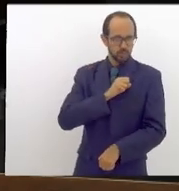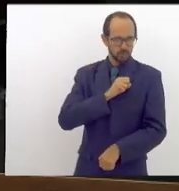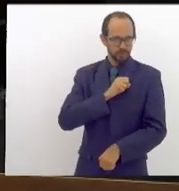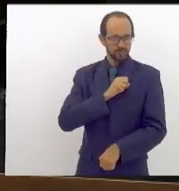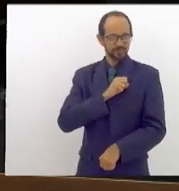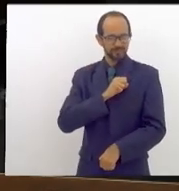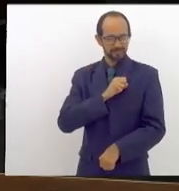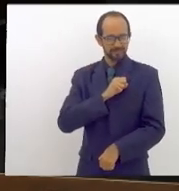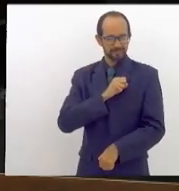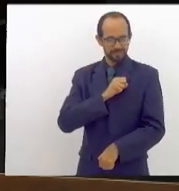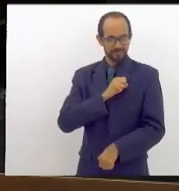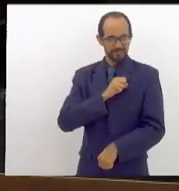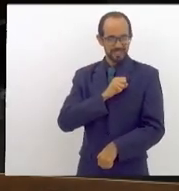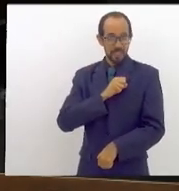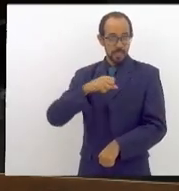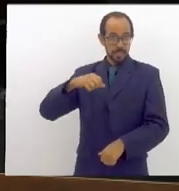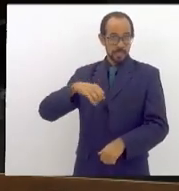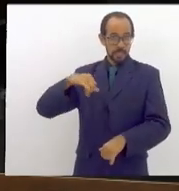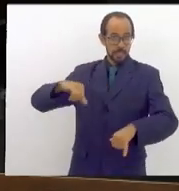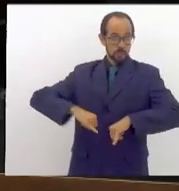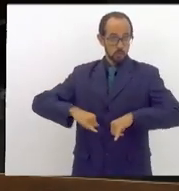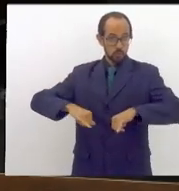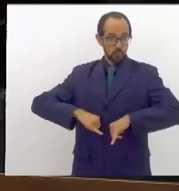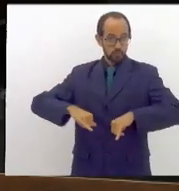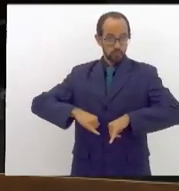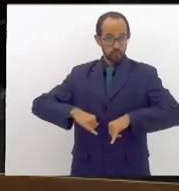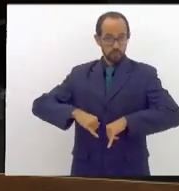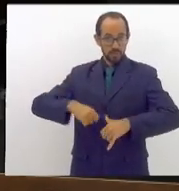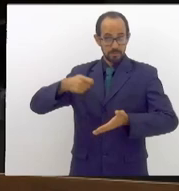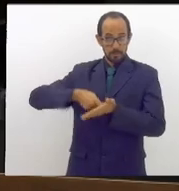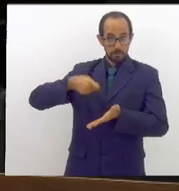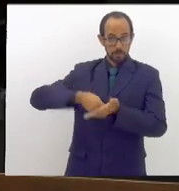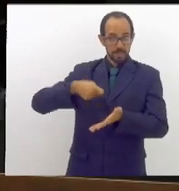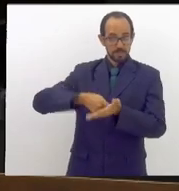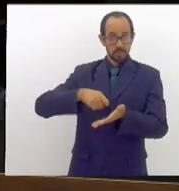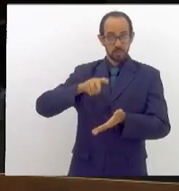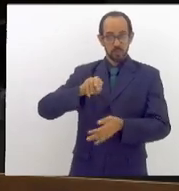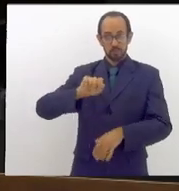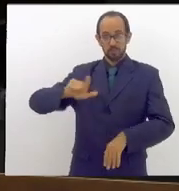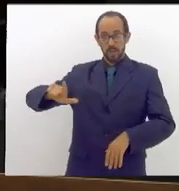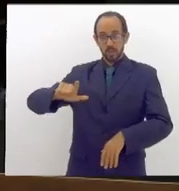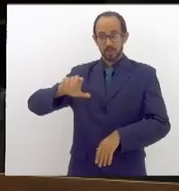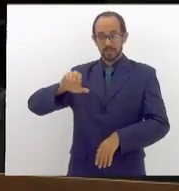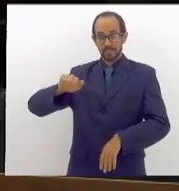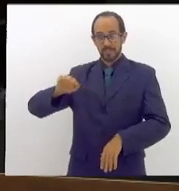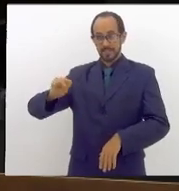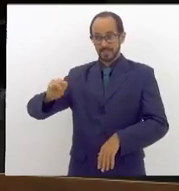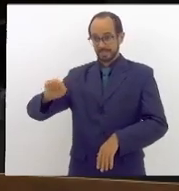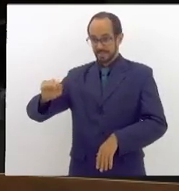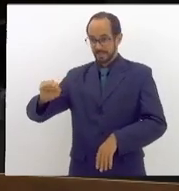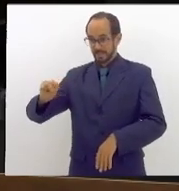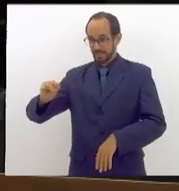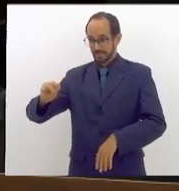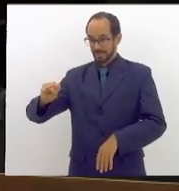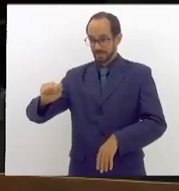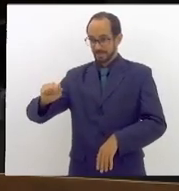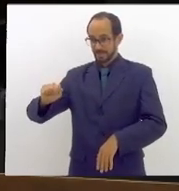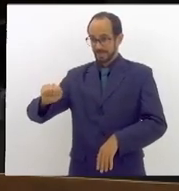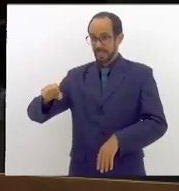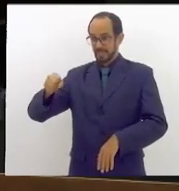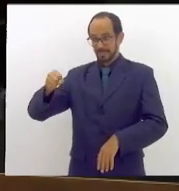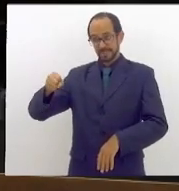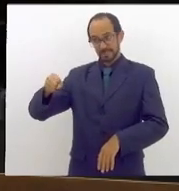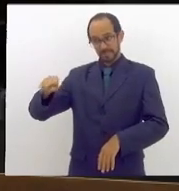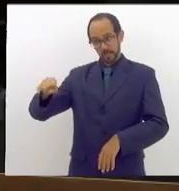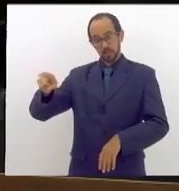uma pressão muito grande do deputado Val da Ceasa se o seu cochilar Ele vai lhe ganhar em